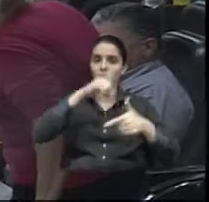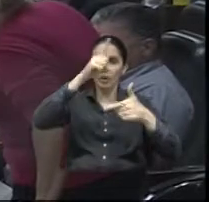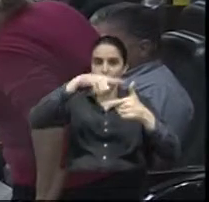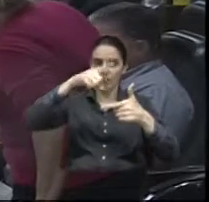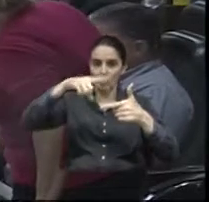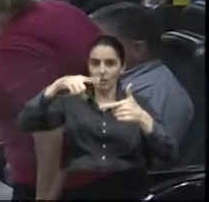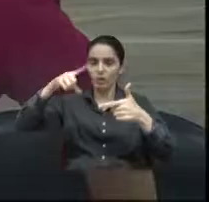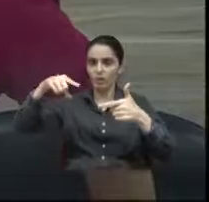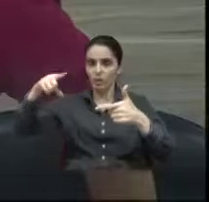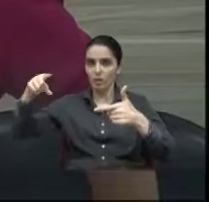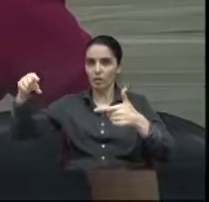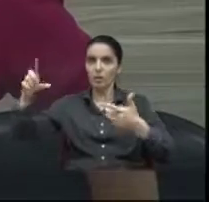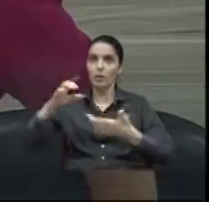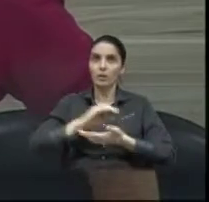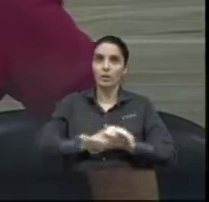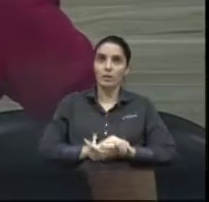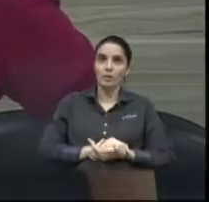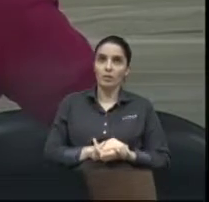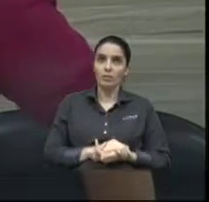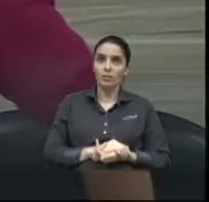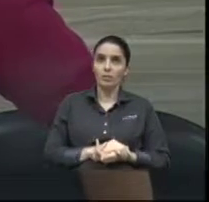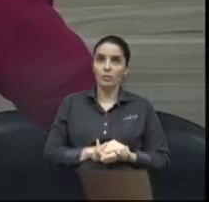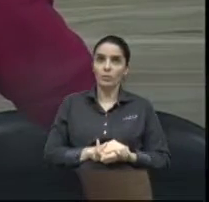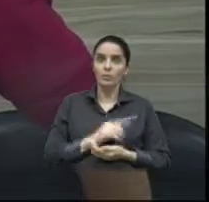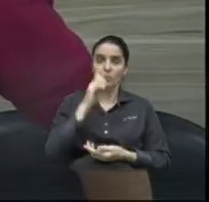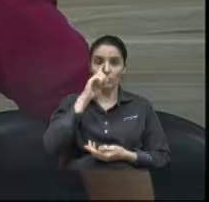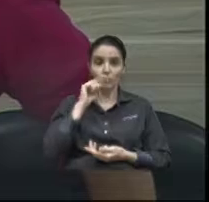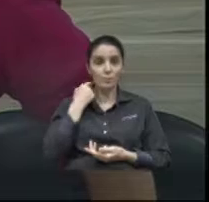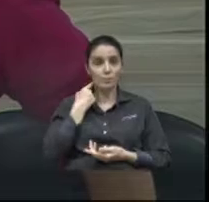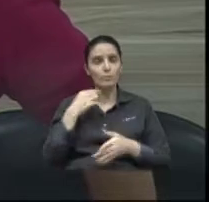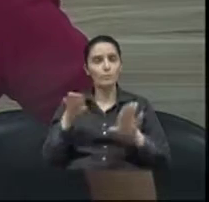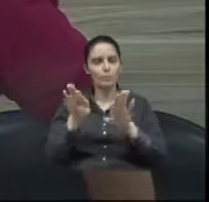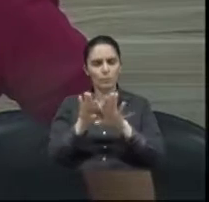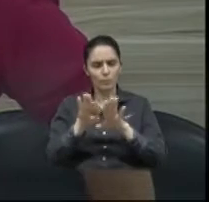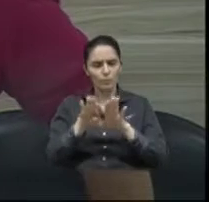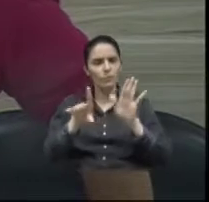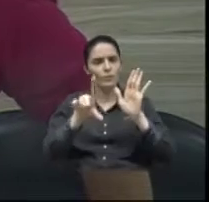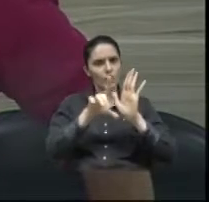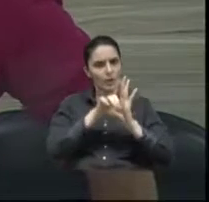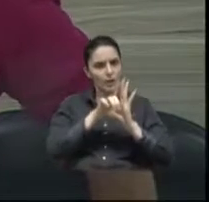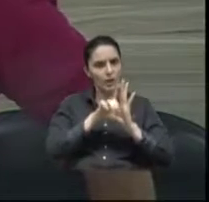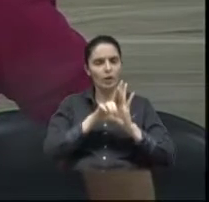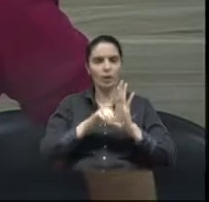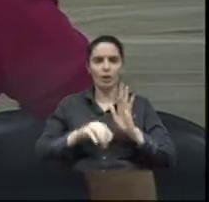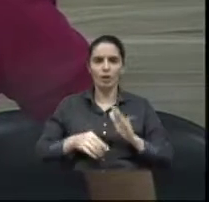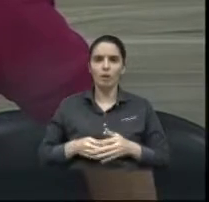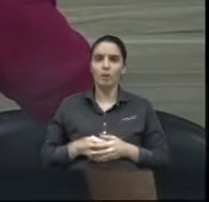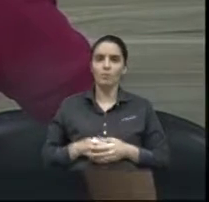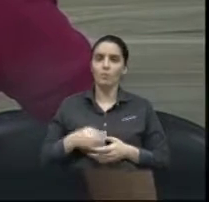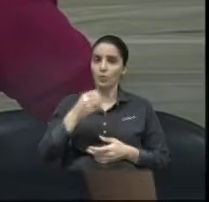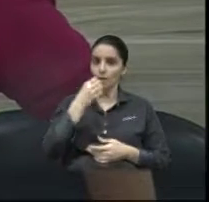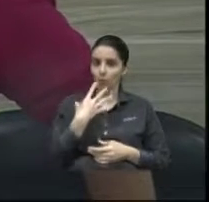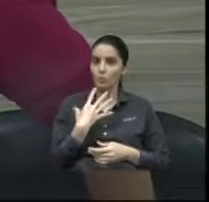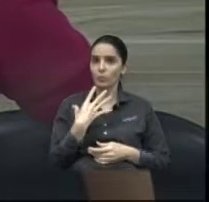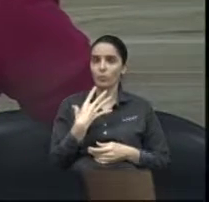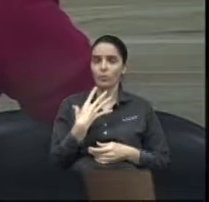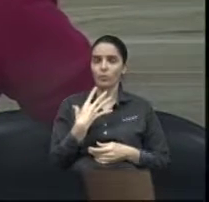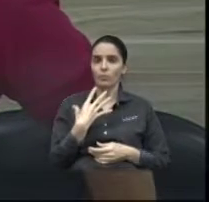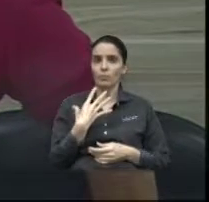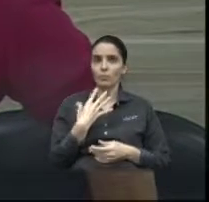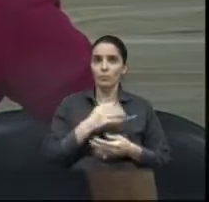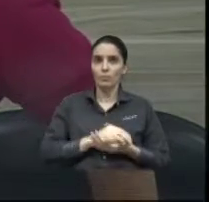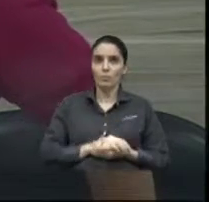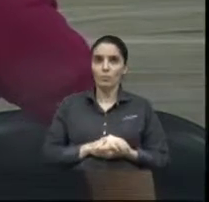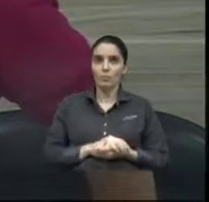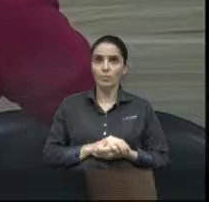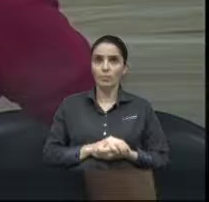com algumas mudanças e se tornou extremamente interessante na prática e na possibilidade realmente de vir a